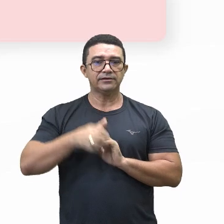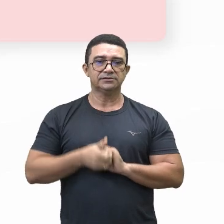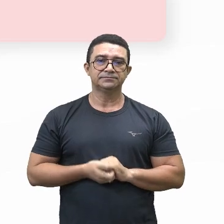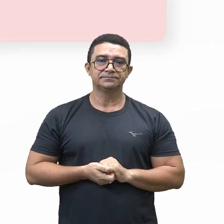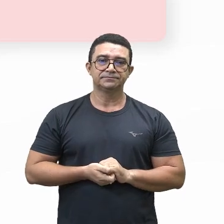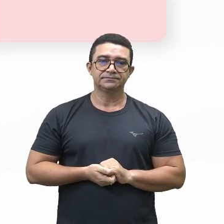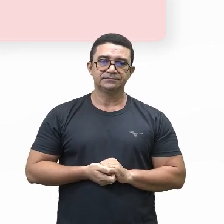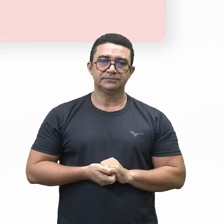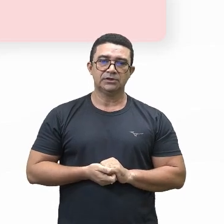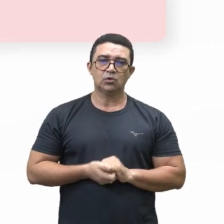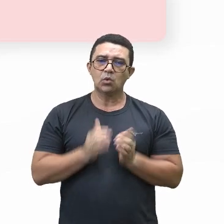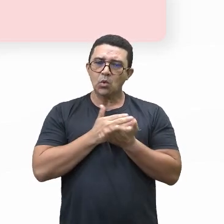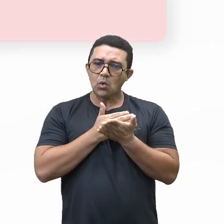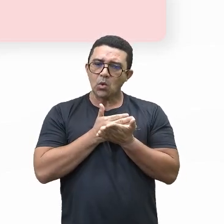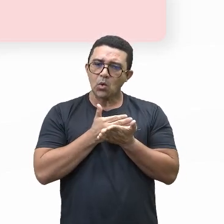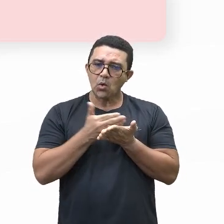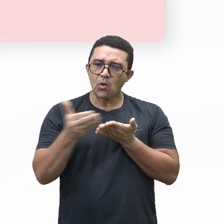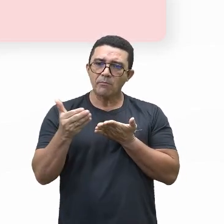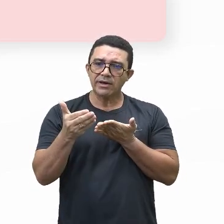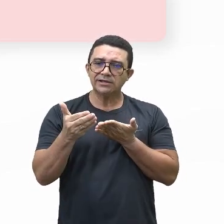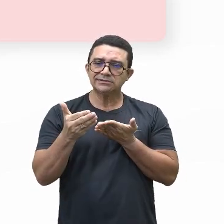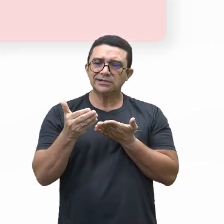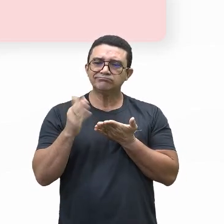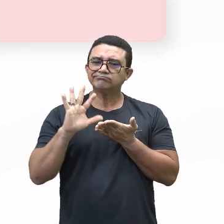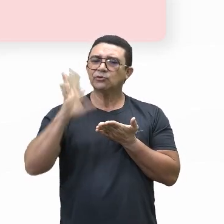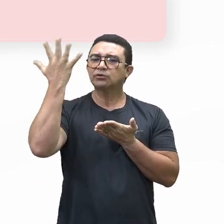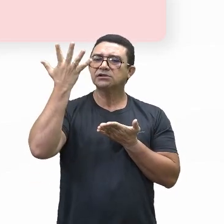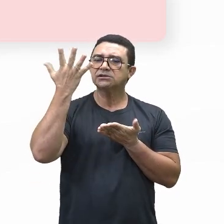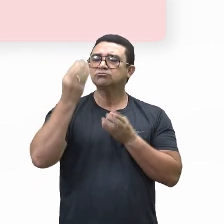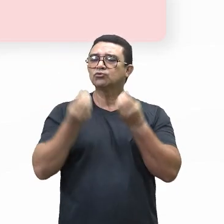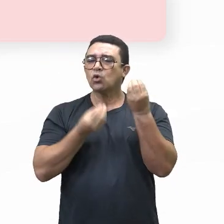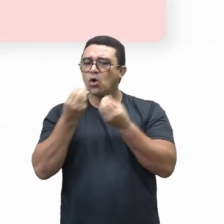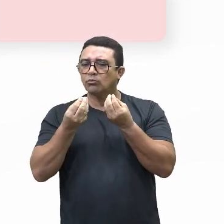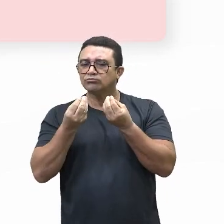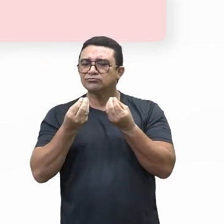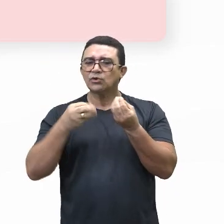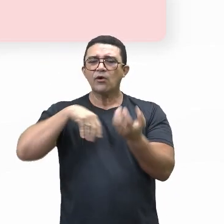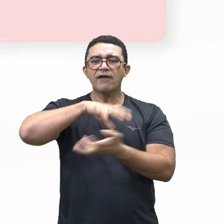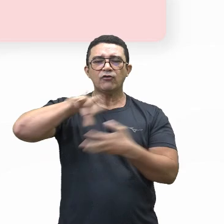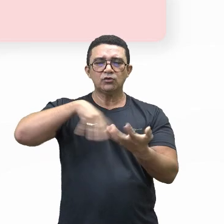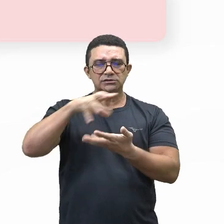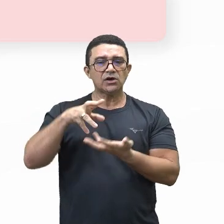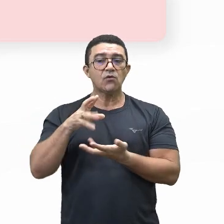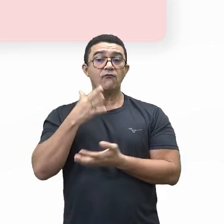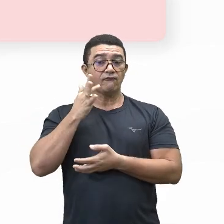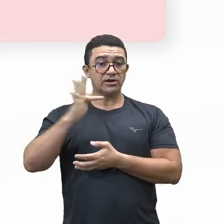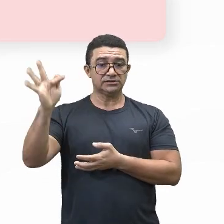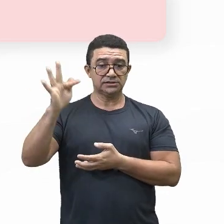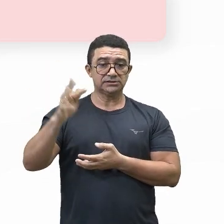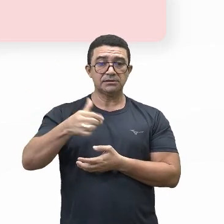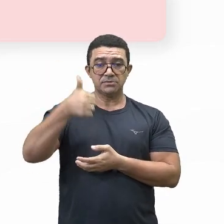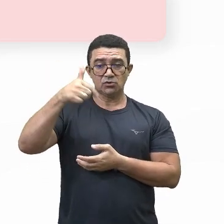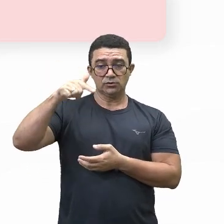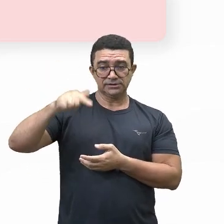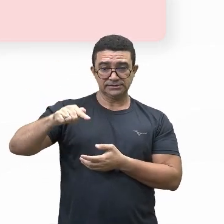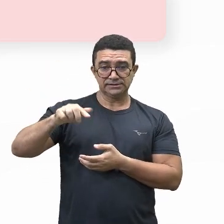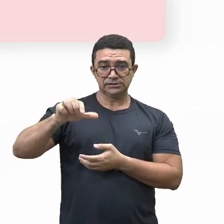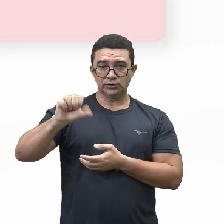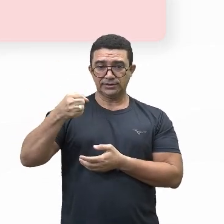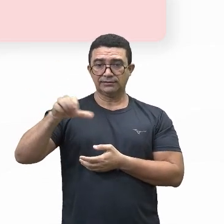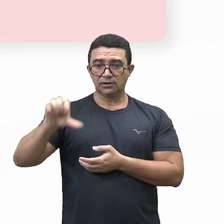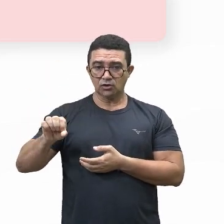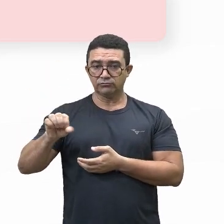ocidental, começam a acontecer a partir da Revolução Francesa de 1789,